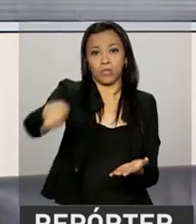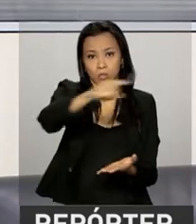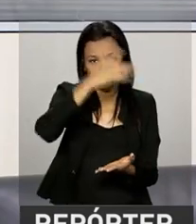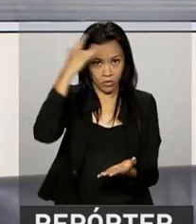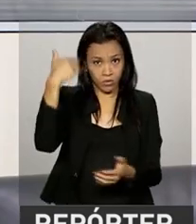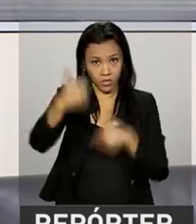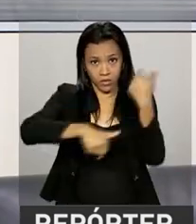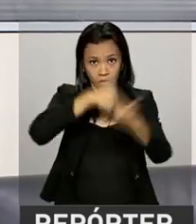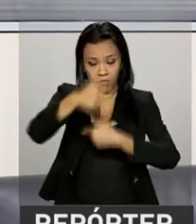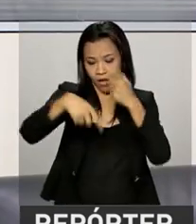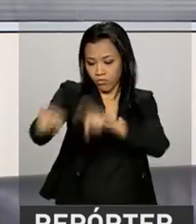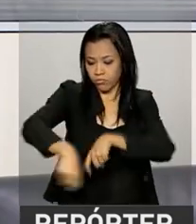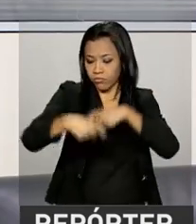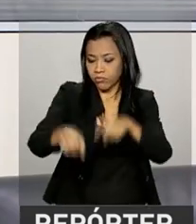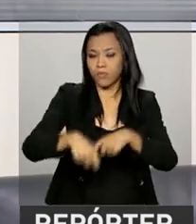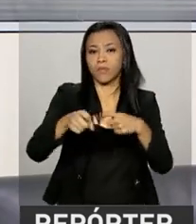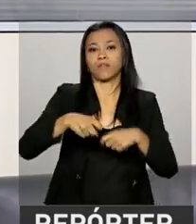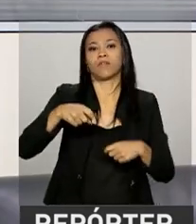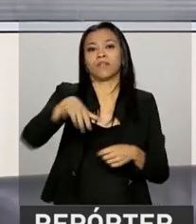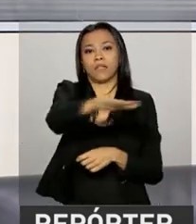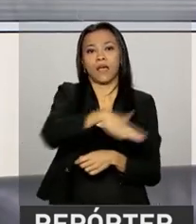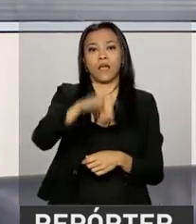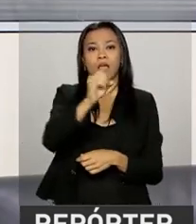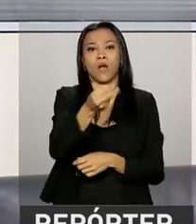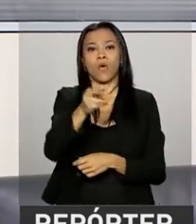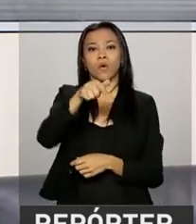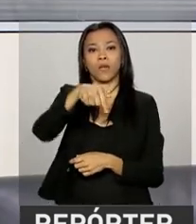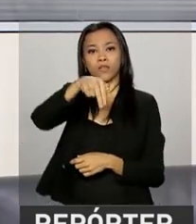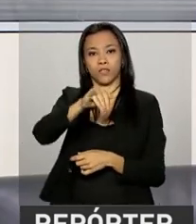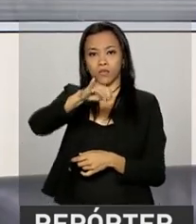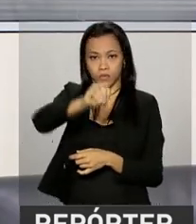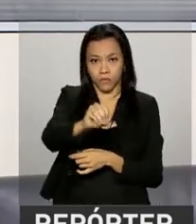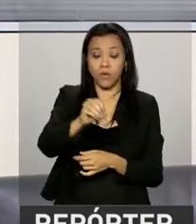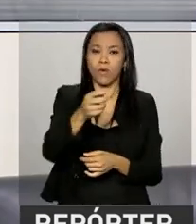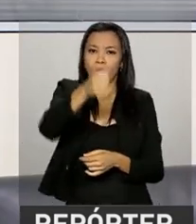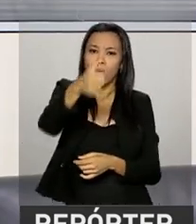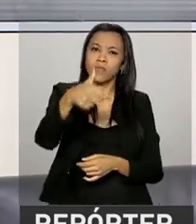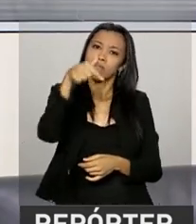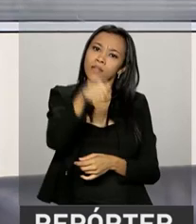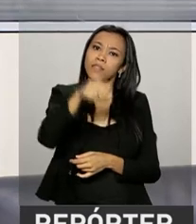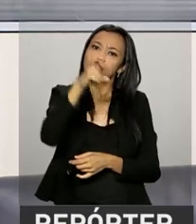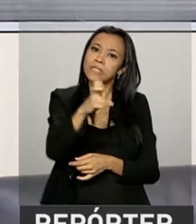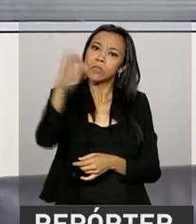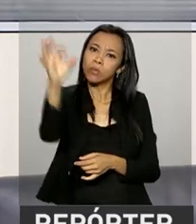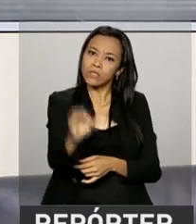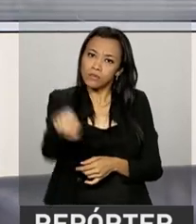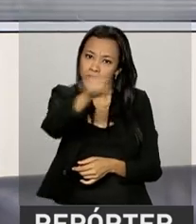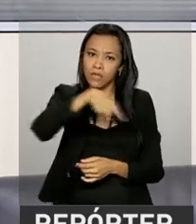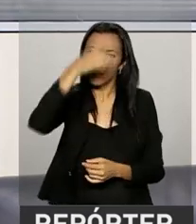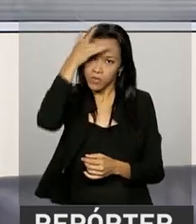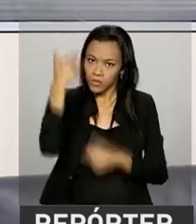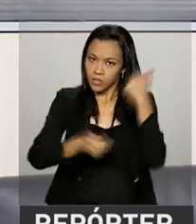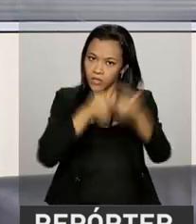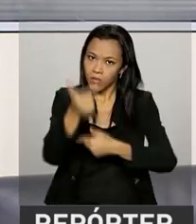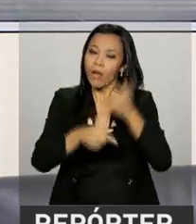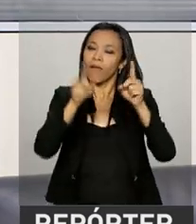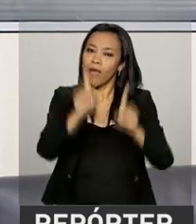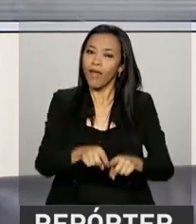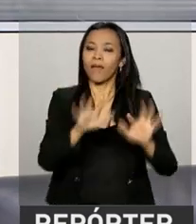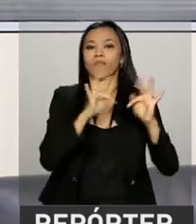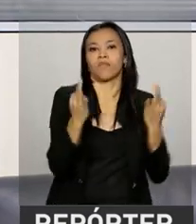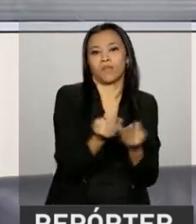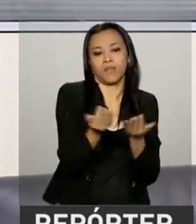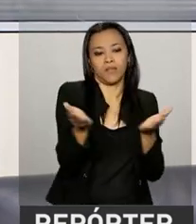orgânicos registrados no cadastro. Sendo que quase 75% desses produtores são agricultores